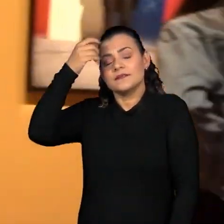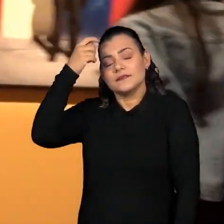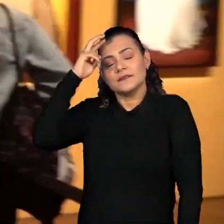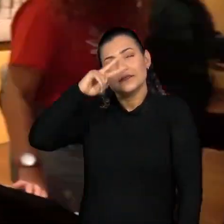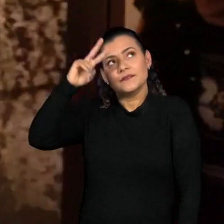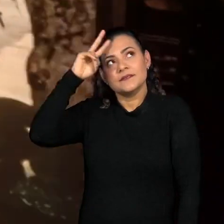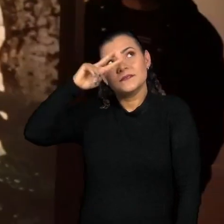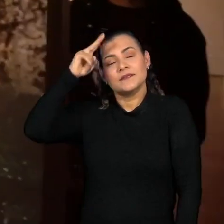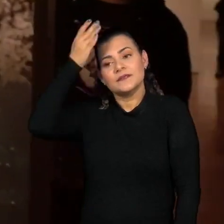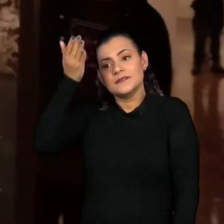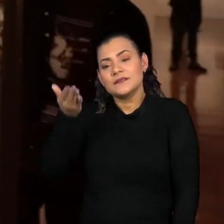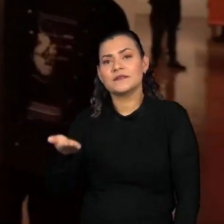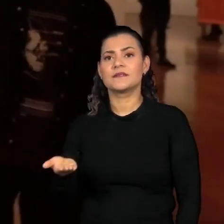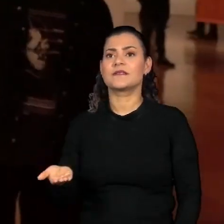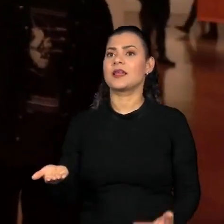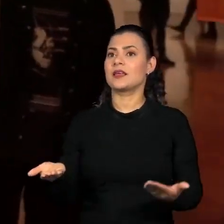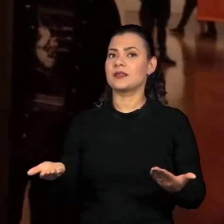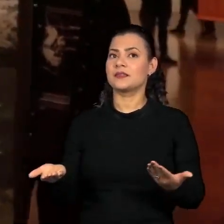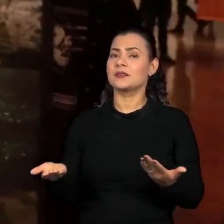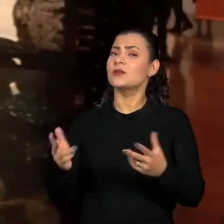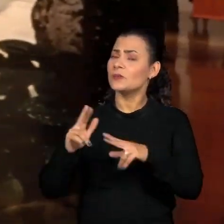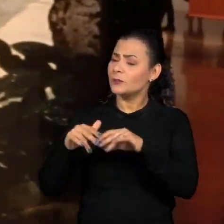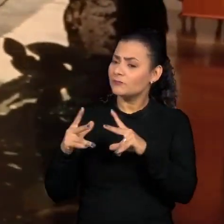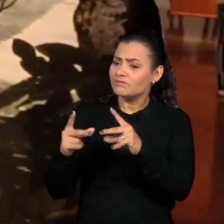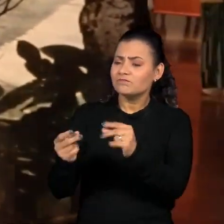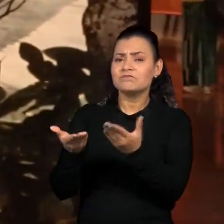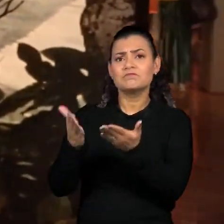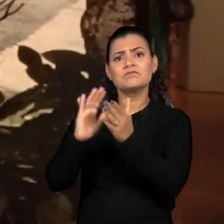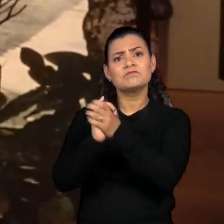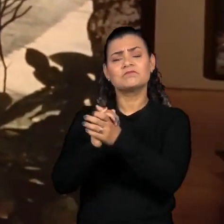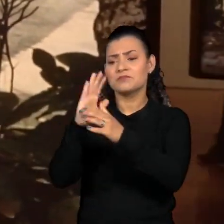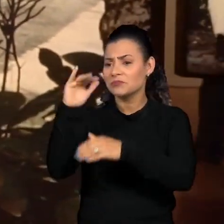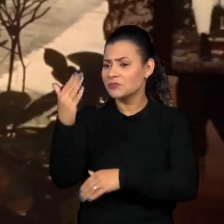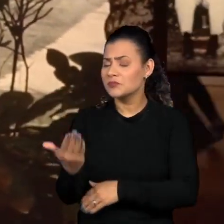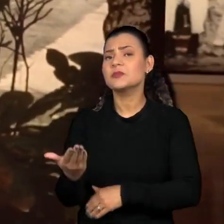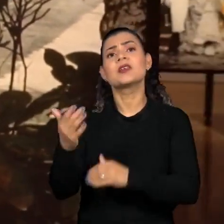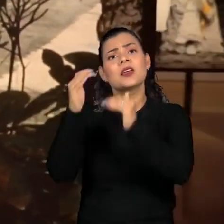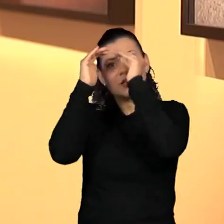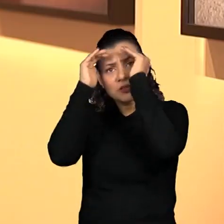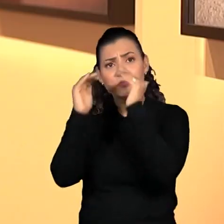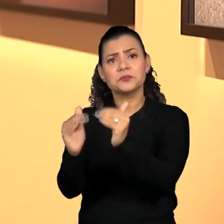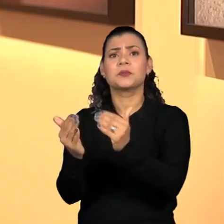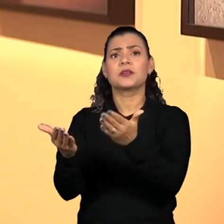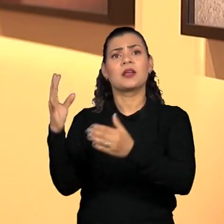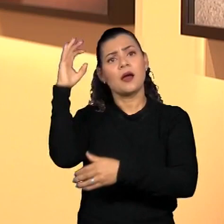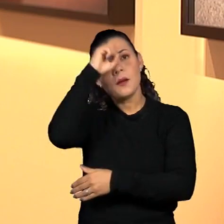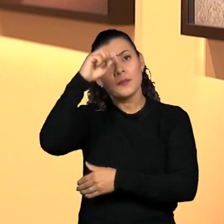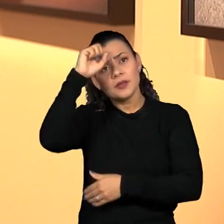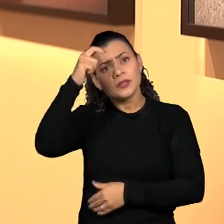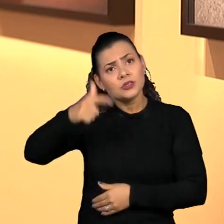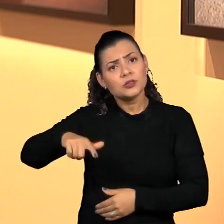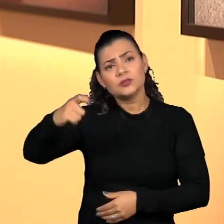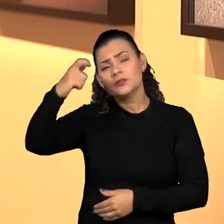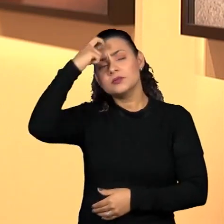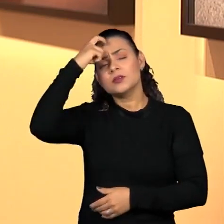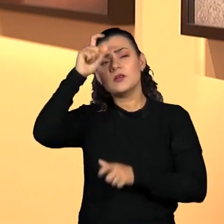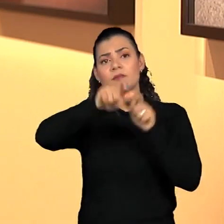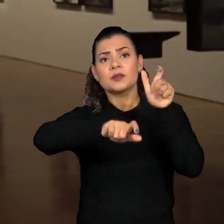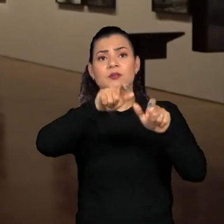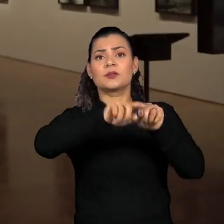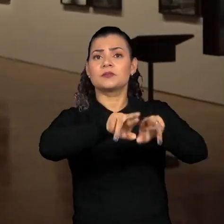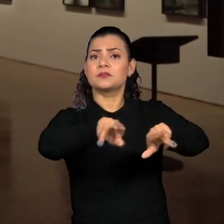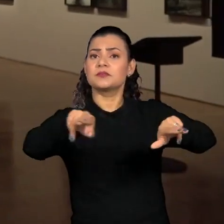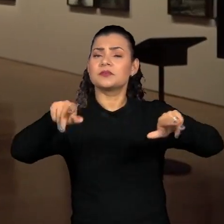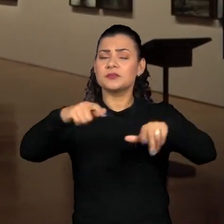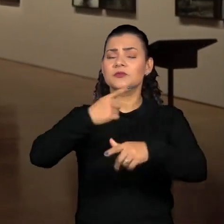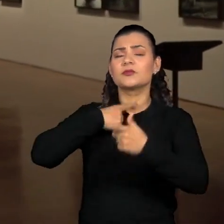tem que se reordenar, reaprender a respeitar as vontades das pessoas.